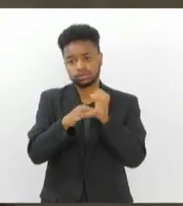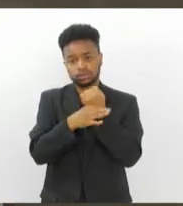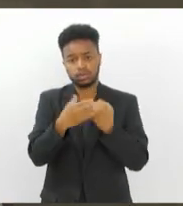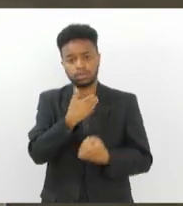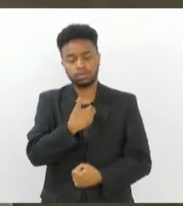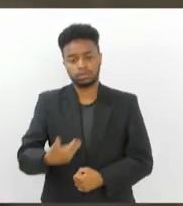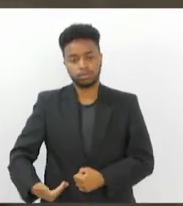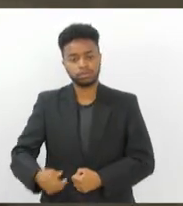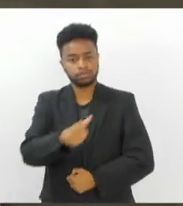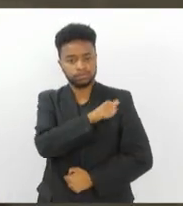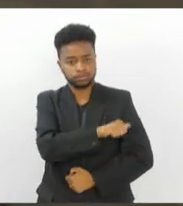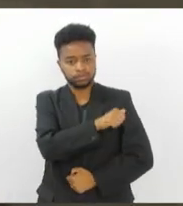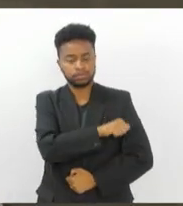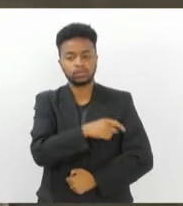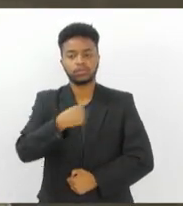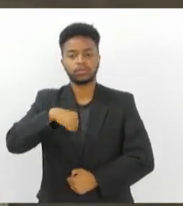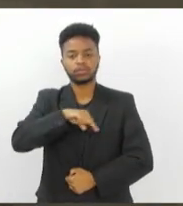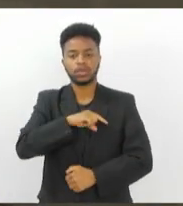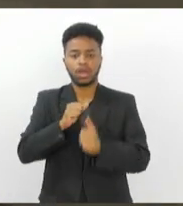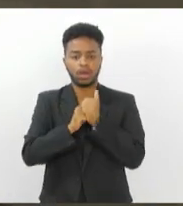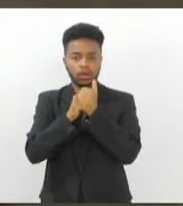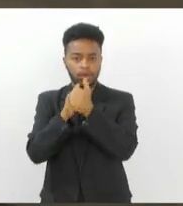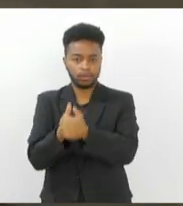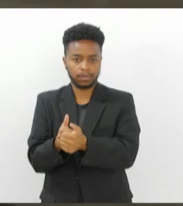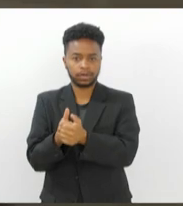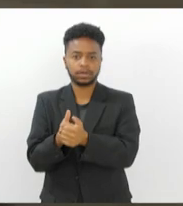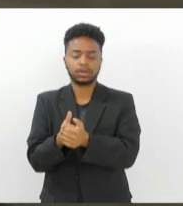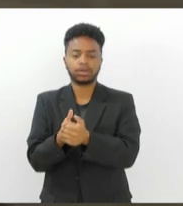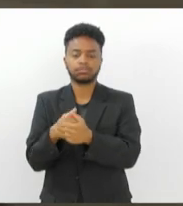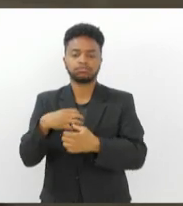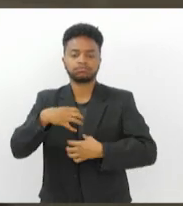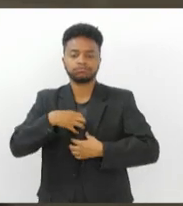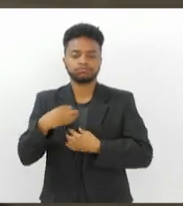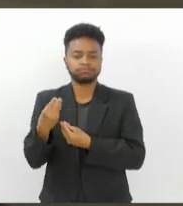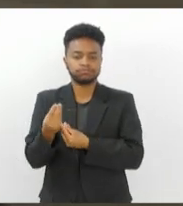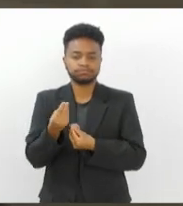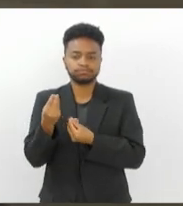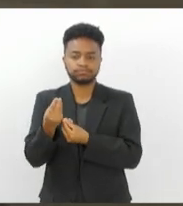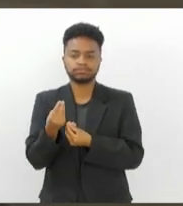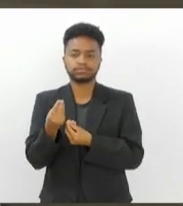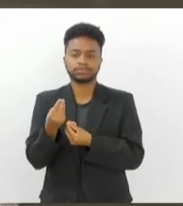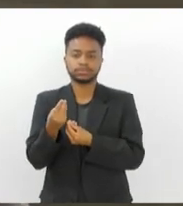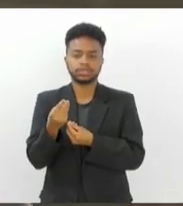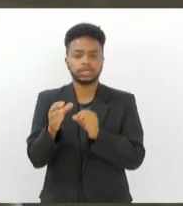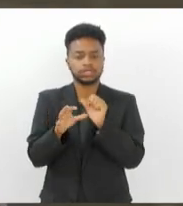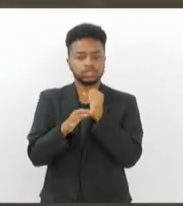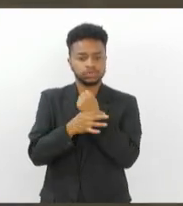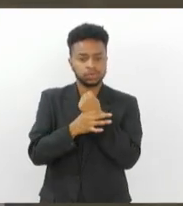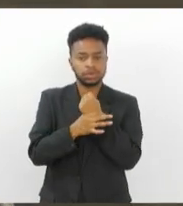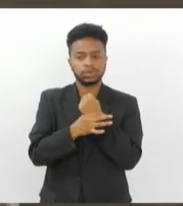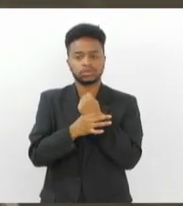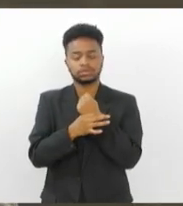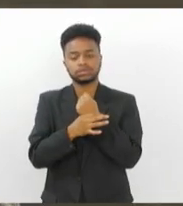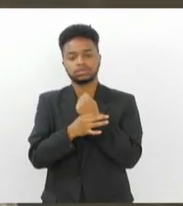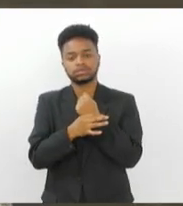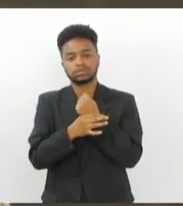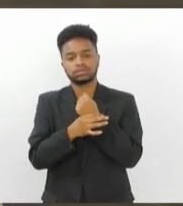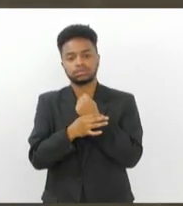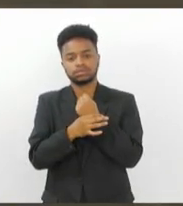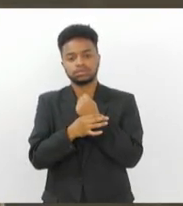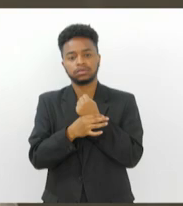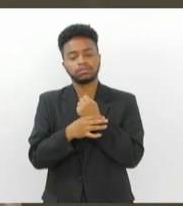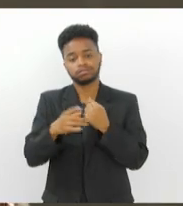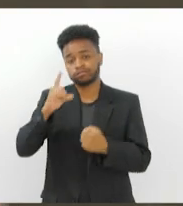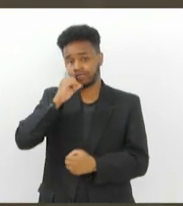Janeiro a gente vem acompanhando os números aí vem acompanhando essa sensação e sensação de segurança que tá muito eh é